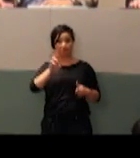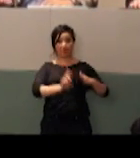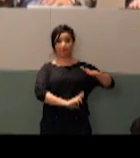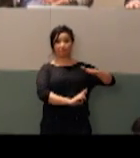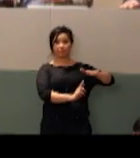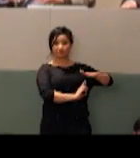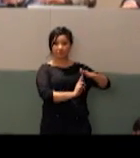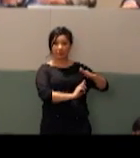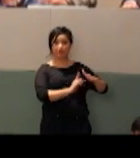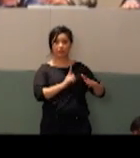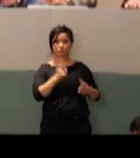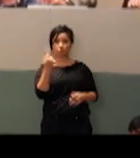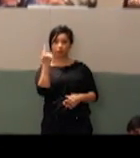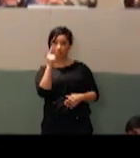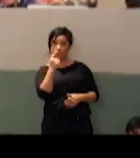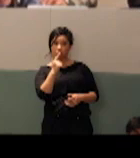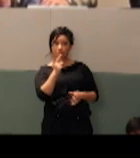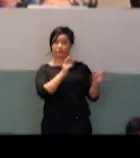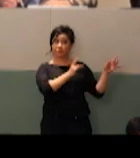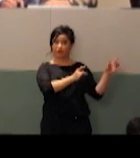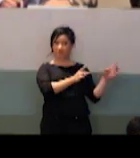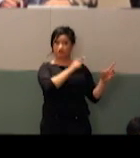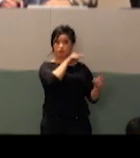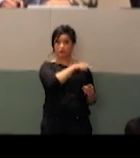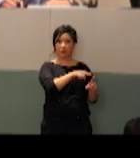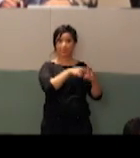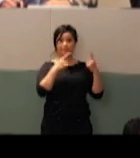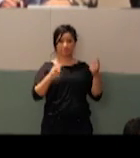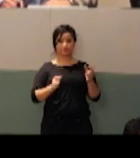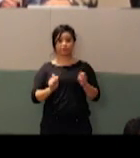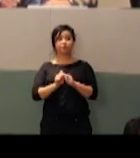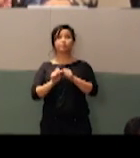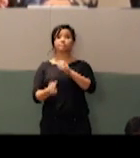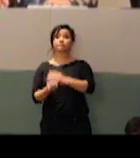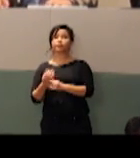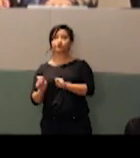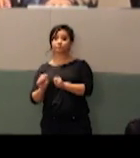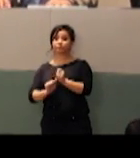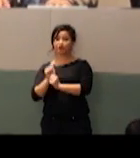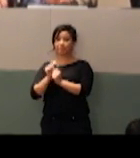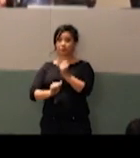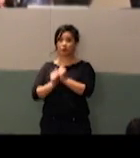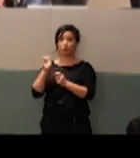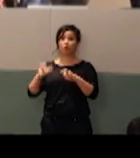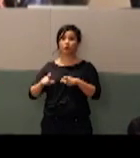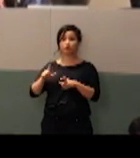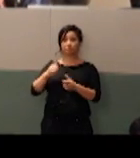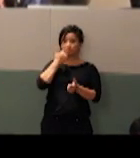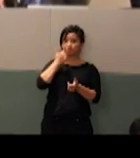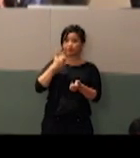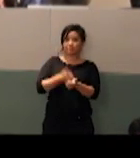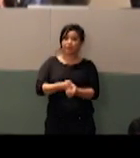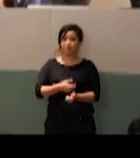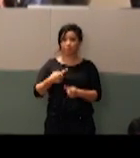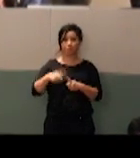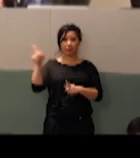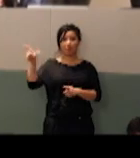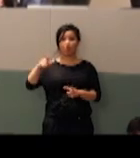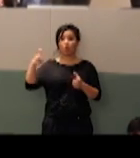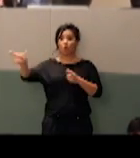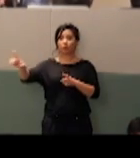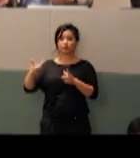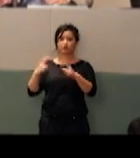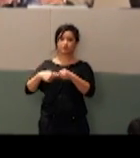lá é fabricado aqui do lado, em Jaraguá, porque há uma diminuição clara de impostos. Esse é apenas um exemplo. Eu acho que